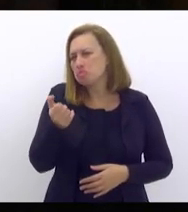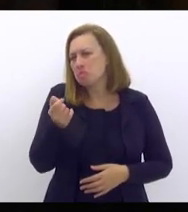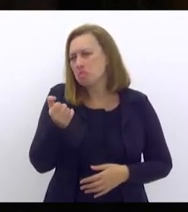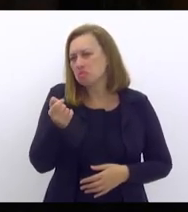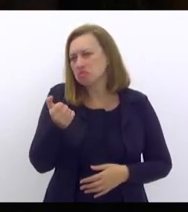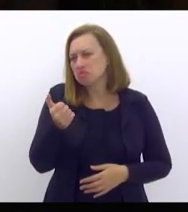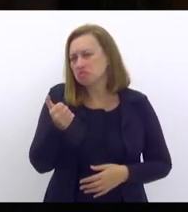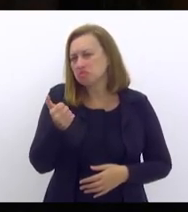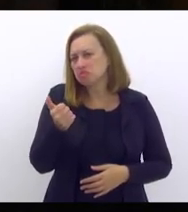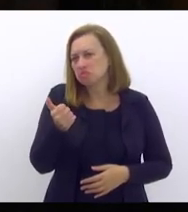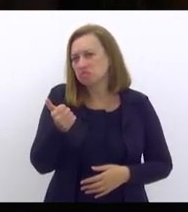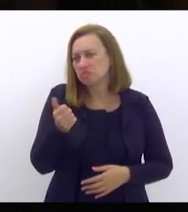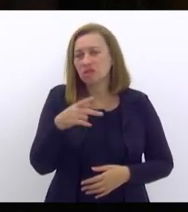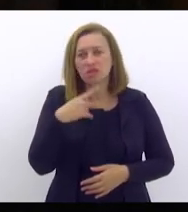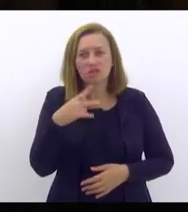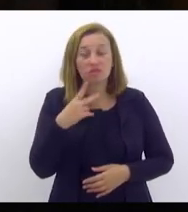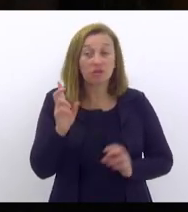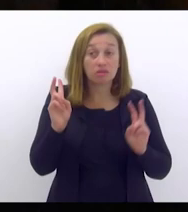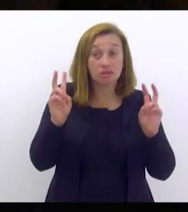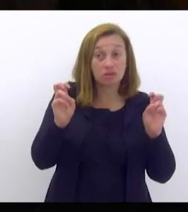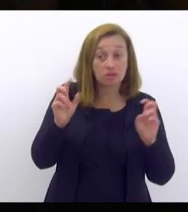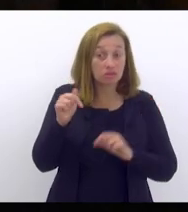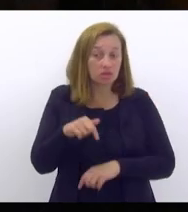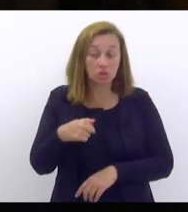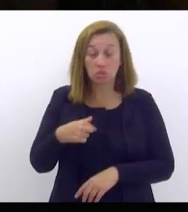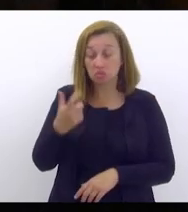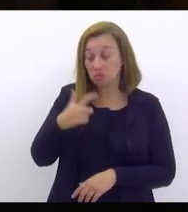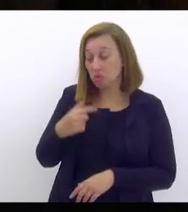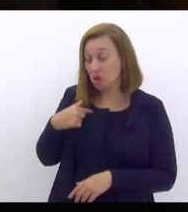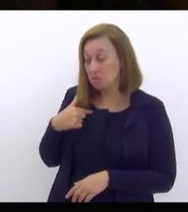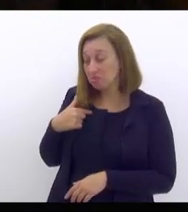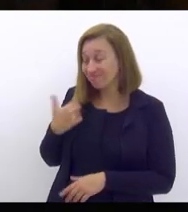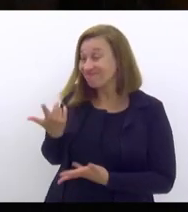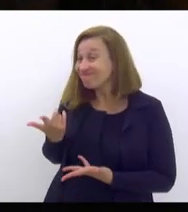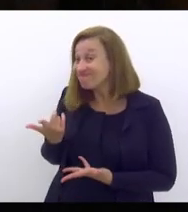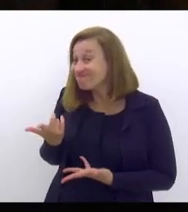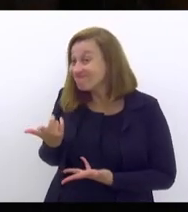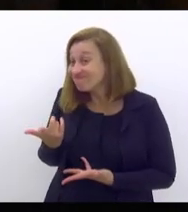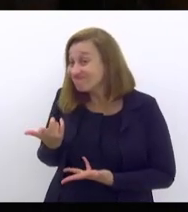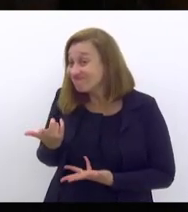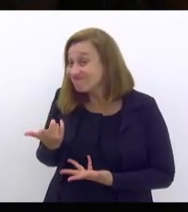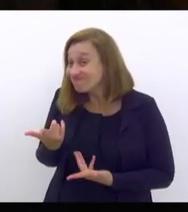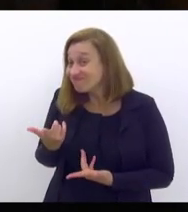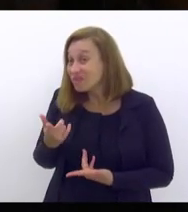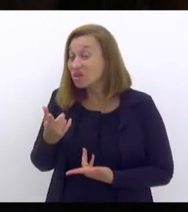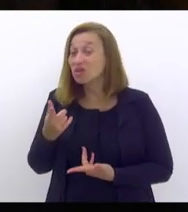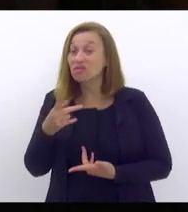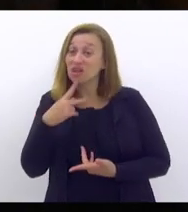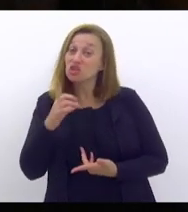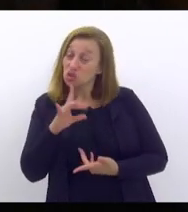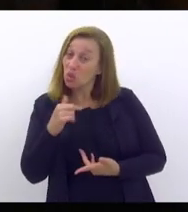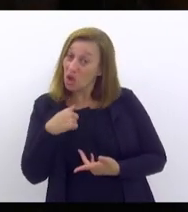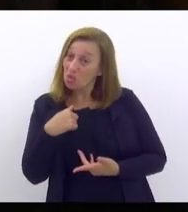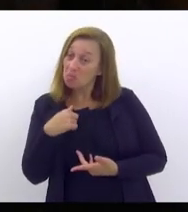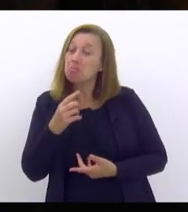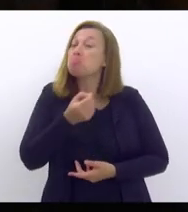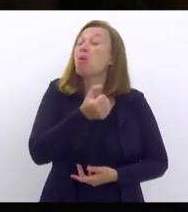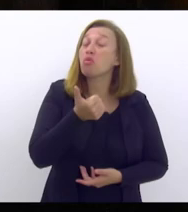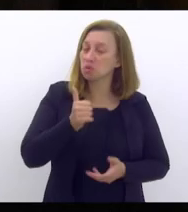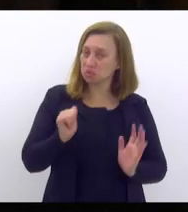poucos, que fala sobre esse assunto aqui sou eu. Eu também. Não estou falando que só sou eu, poucos.